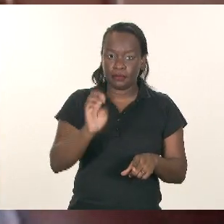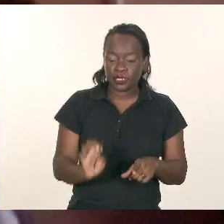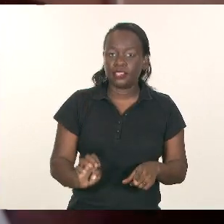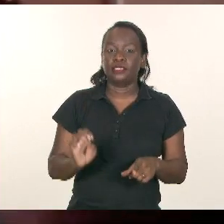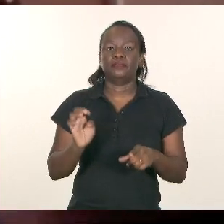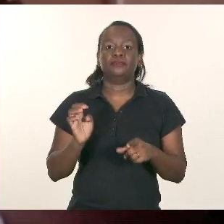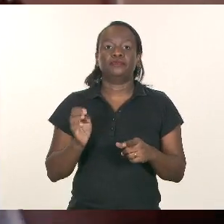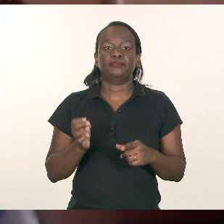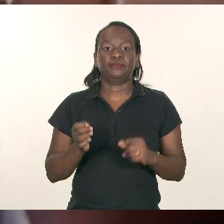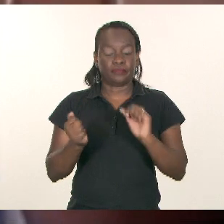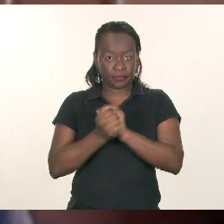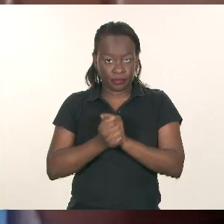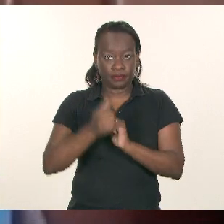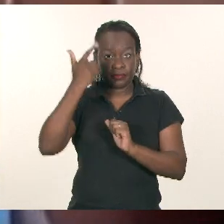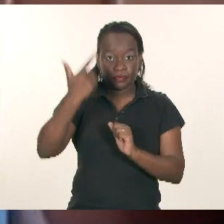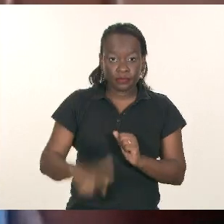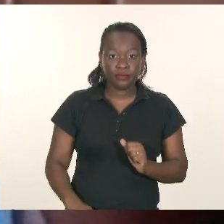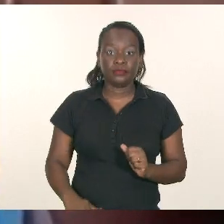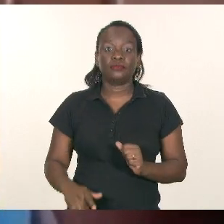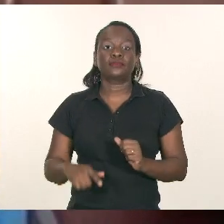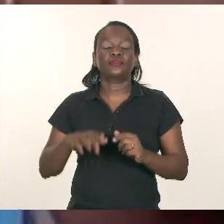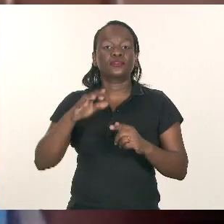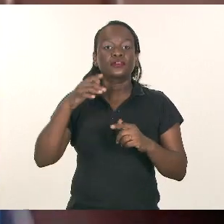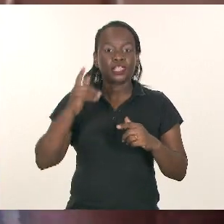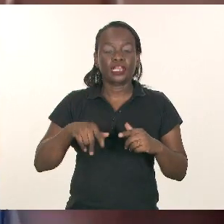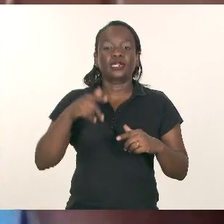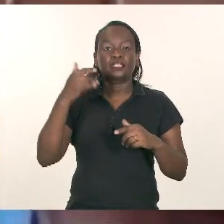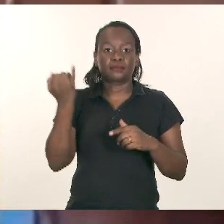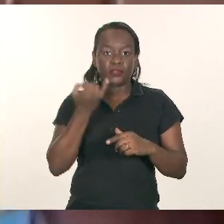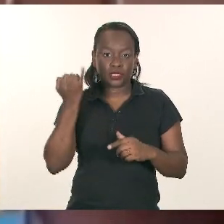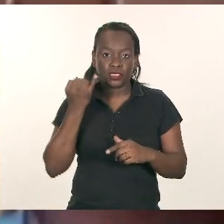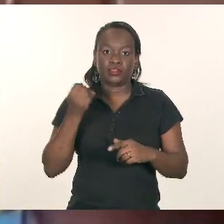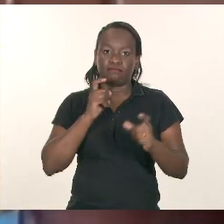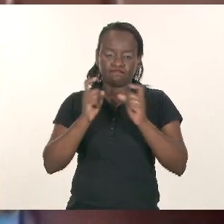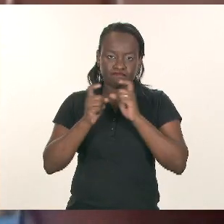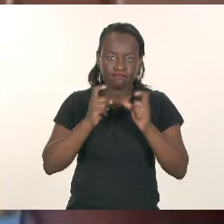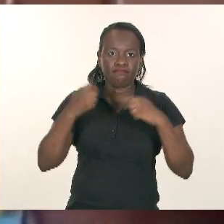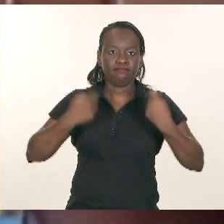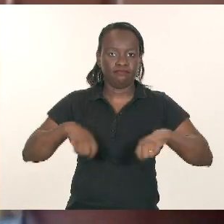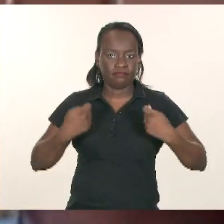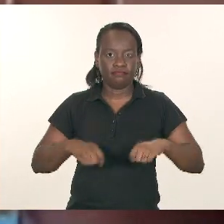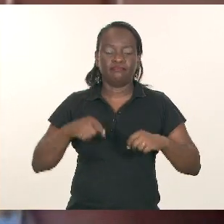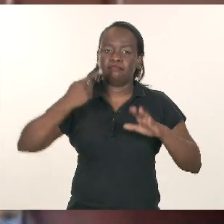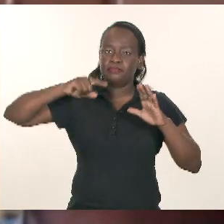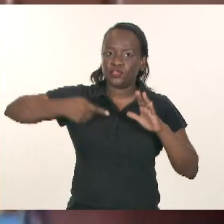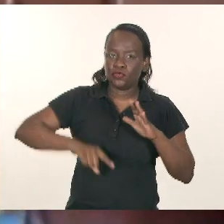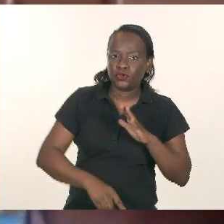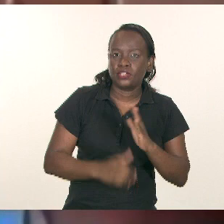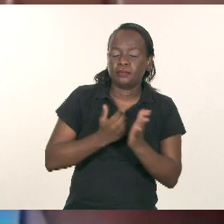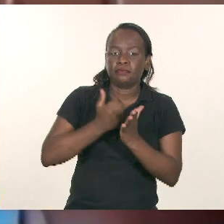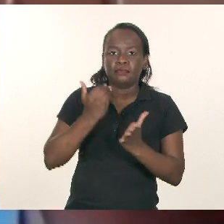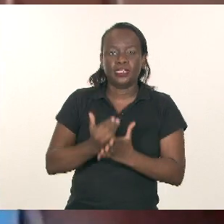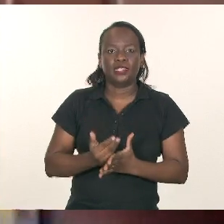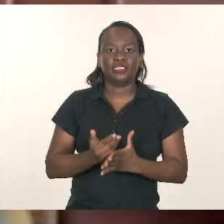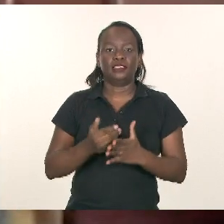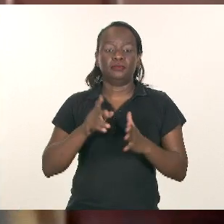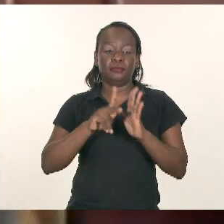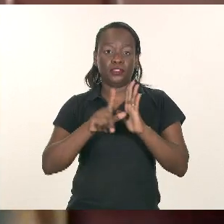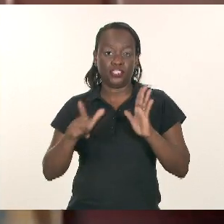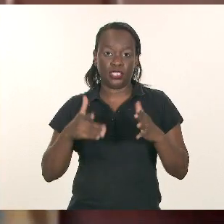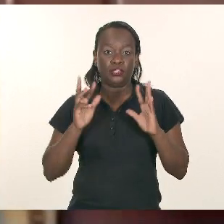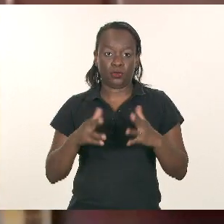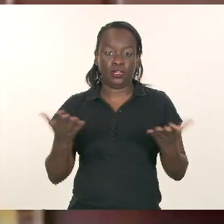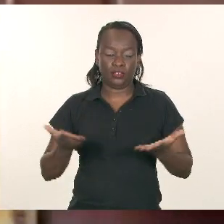conosco, mais uma vez, reitera a importância desse diálogo que precisa ser aprofundado, ainda mais com um projeto